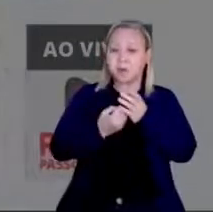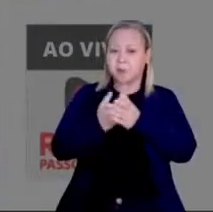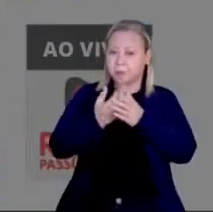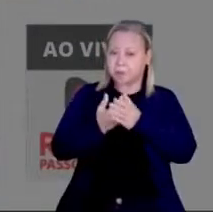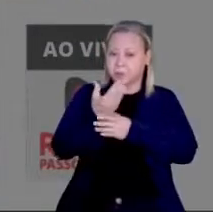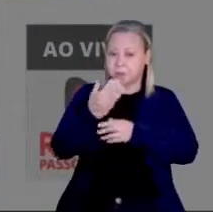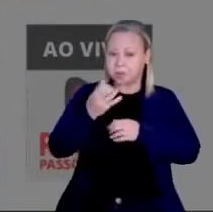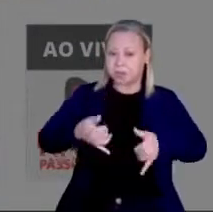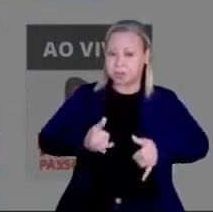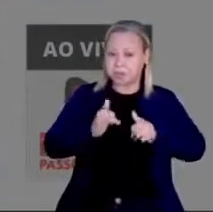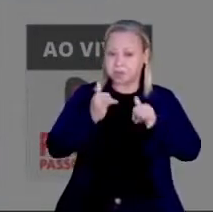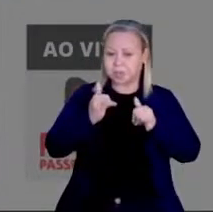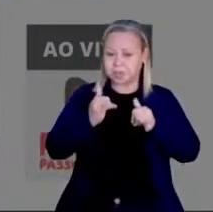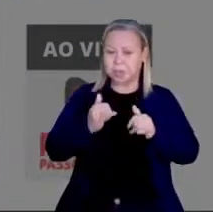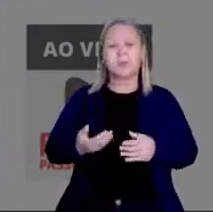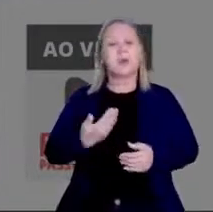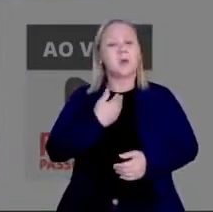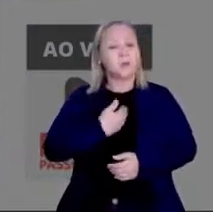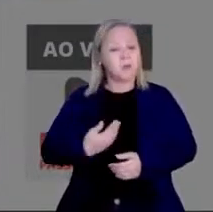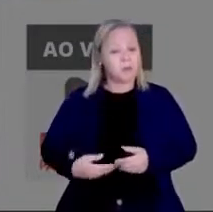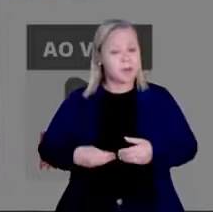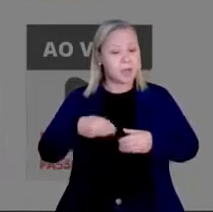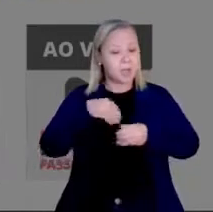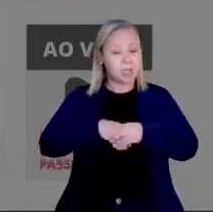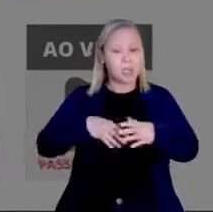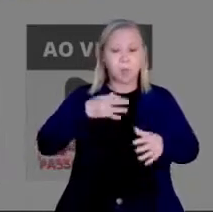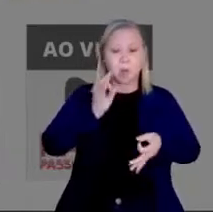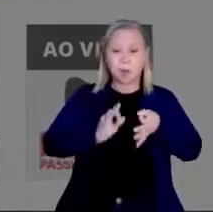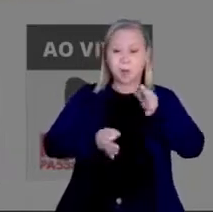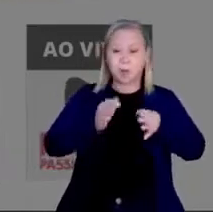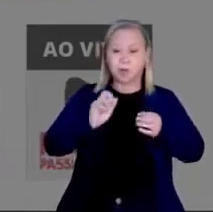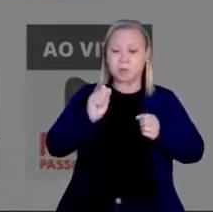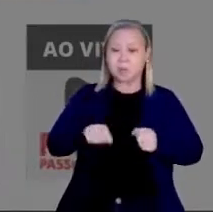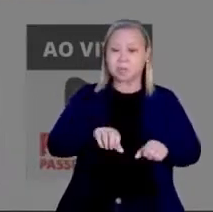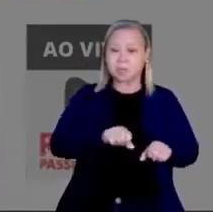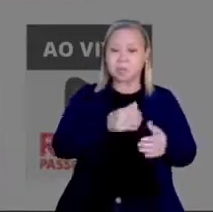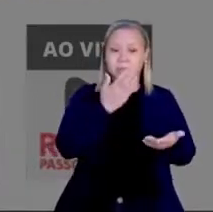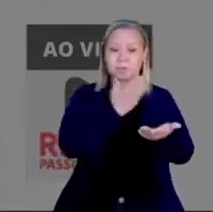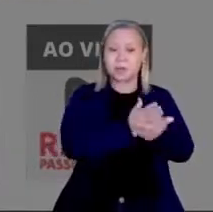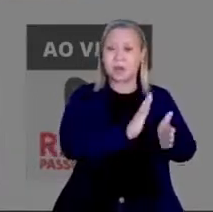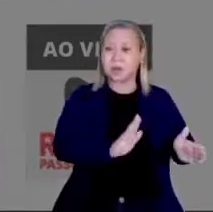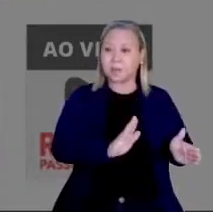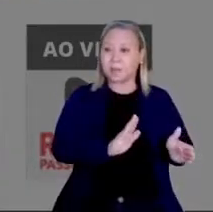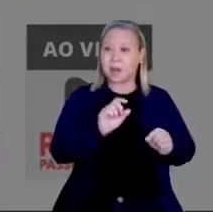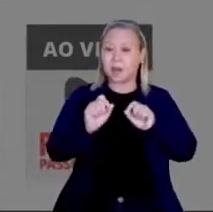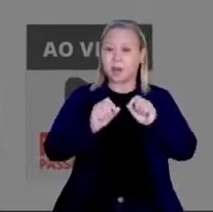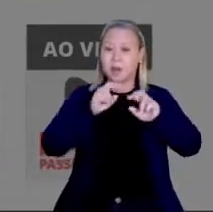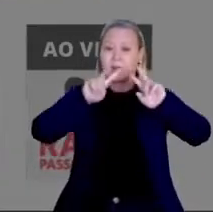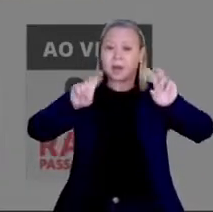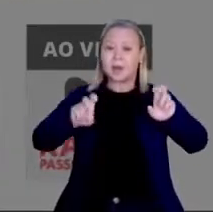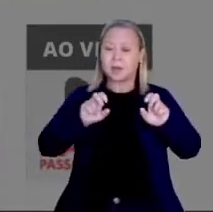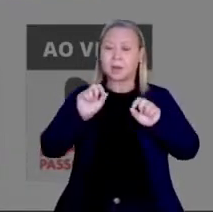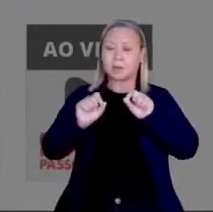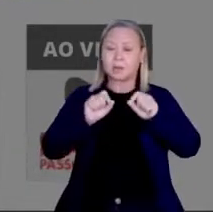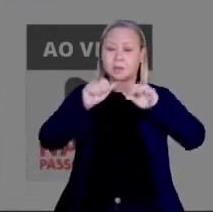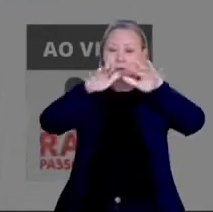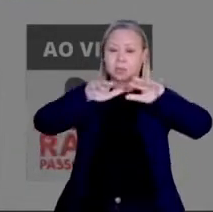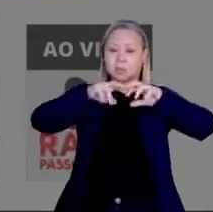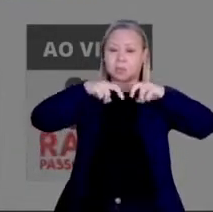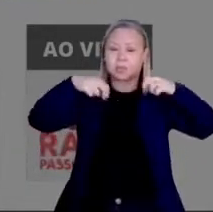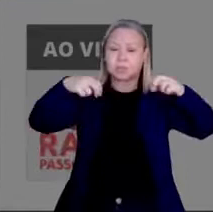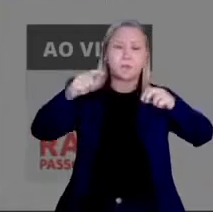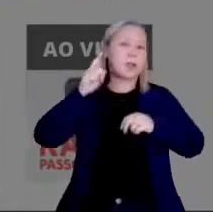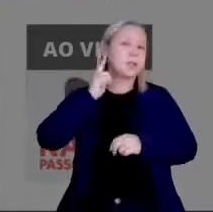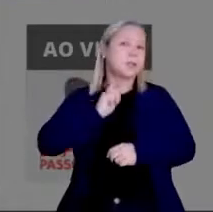cotas. Mas é importante que o povo seja o sujeito da história, que ele possa participar para dizer sim ou não naquilo que